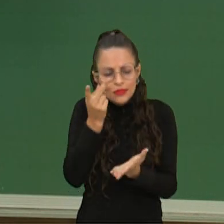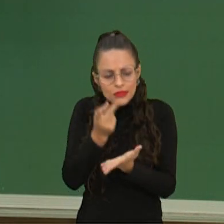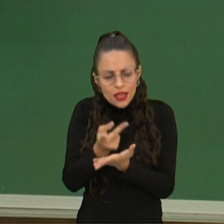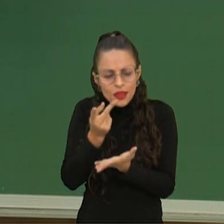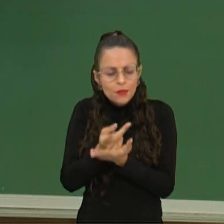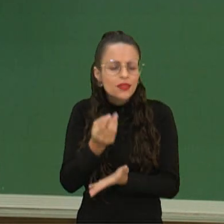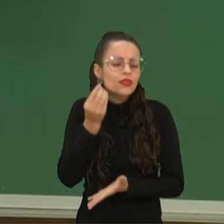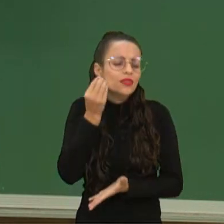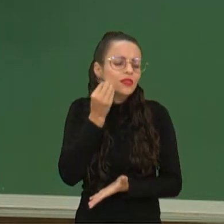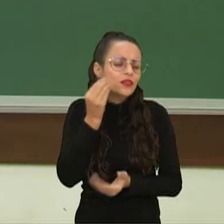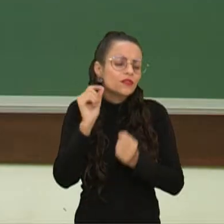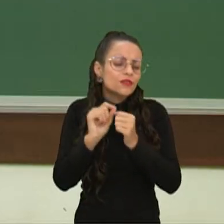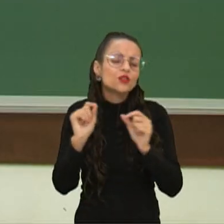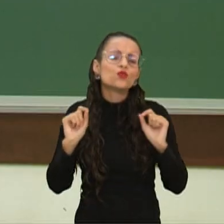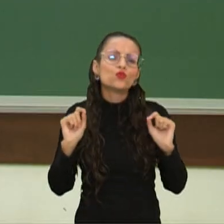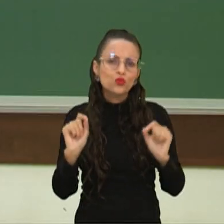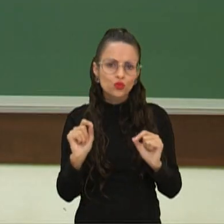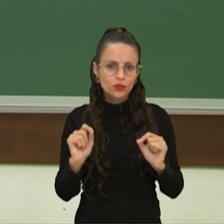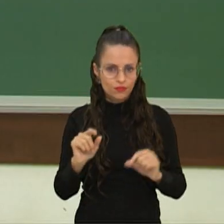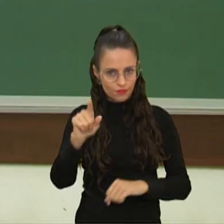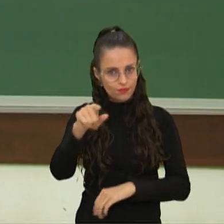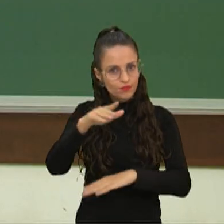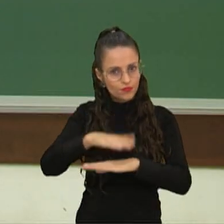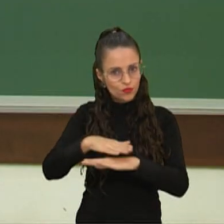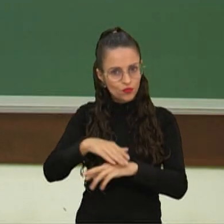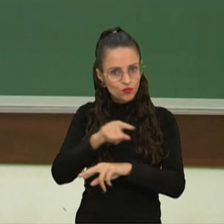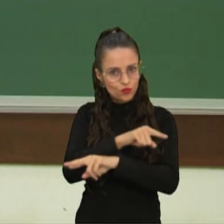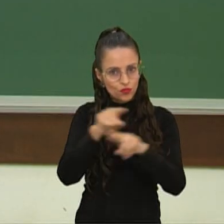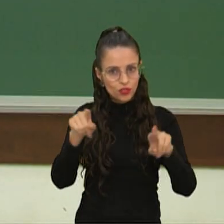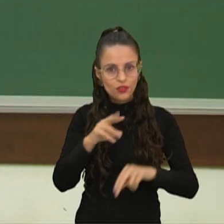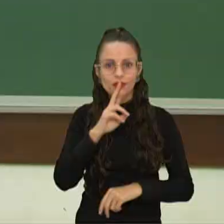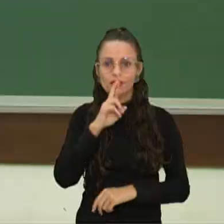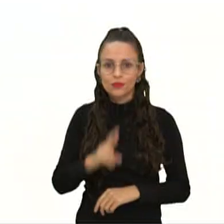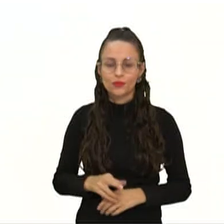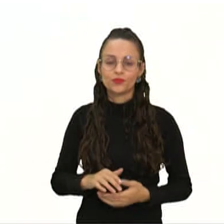fazer? Mais uma vez, um tempinho para vocês poderem responder.